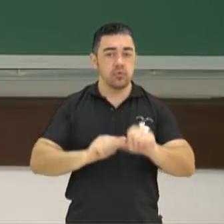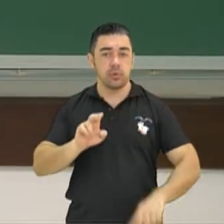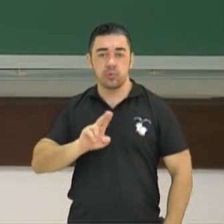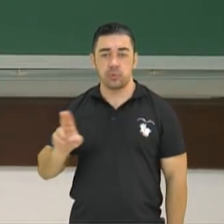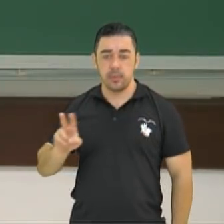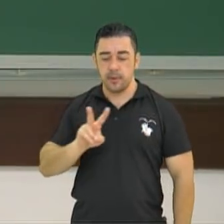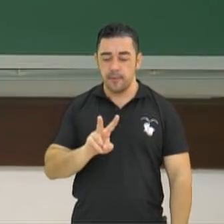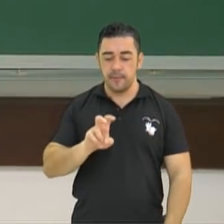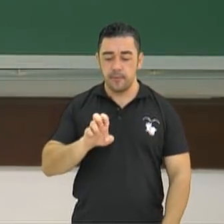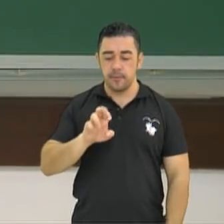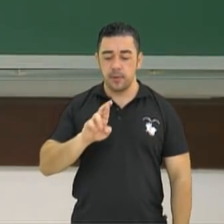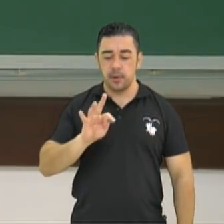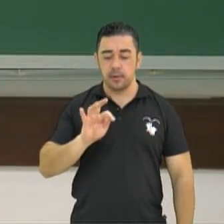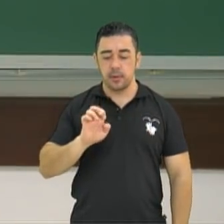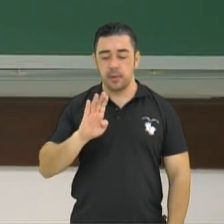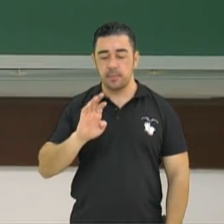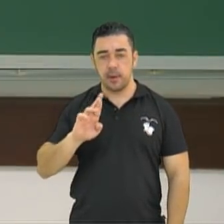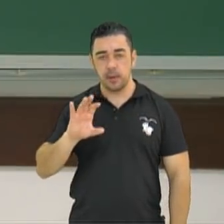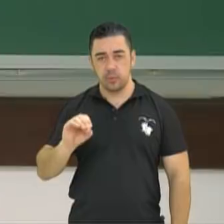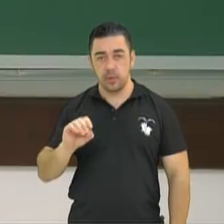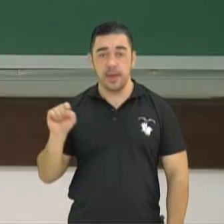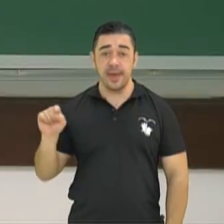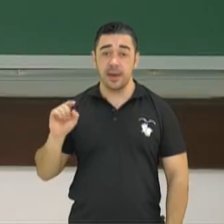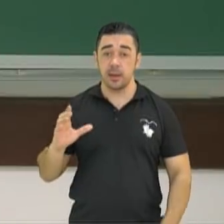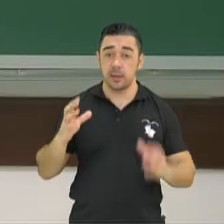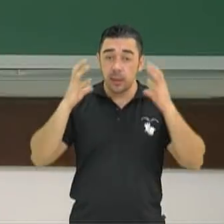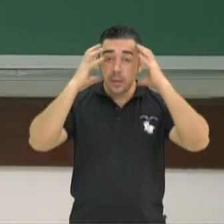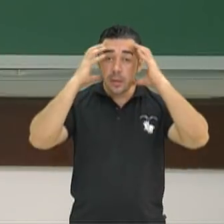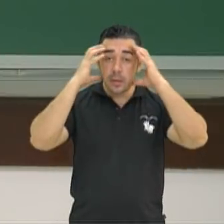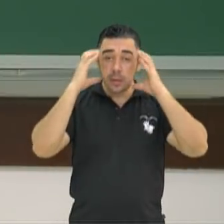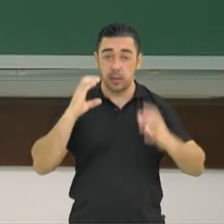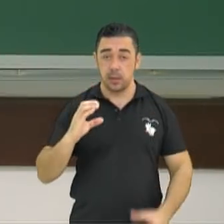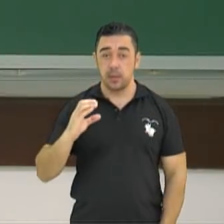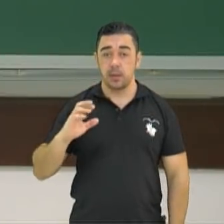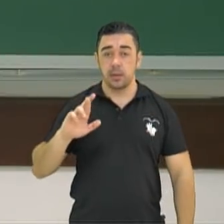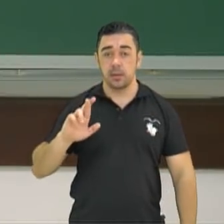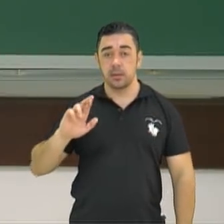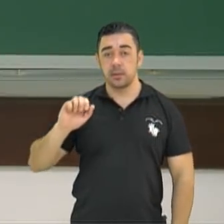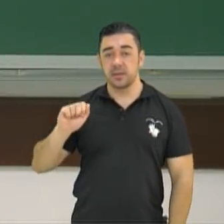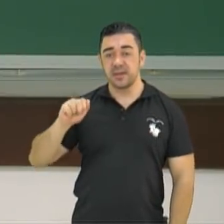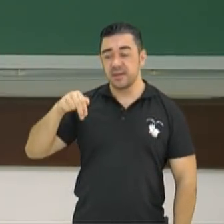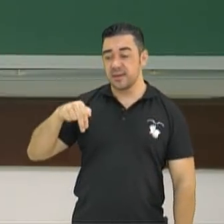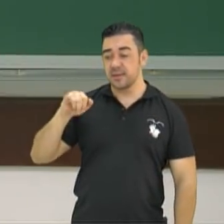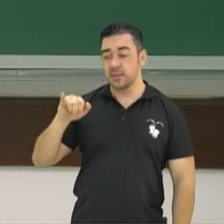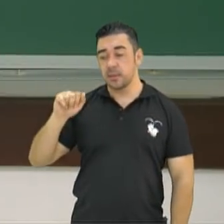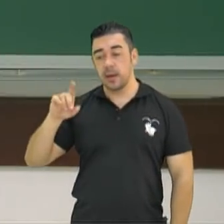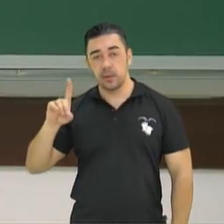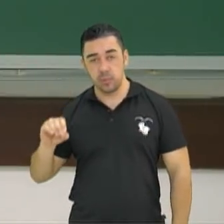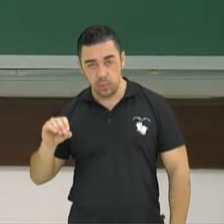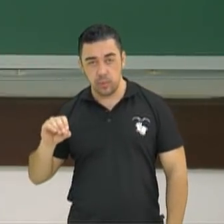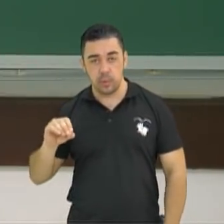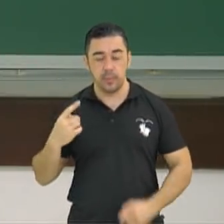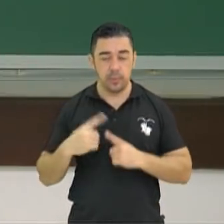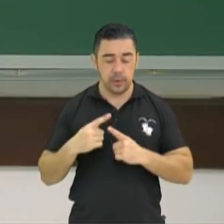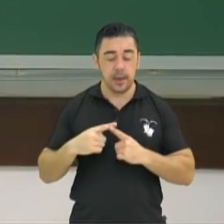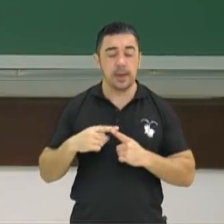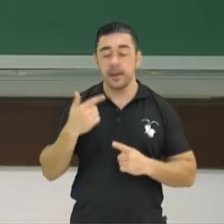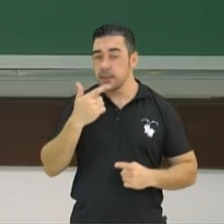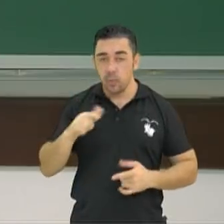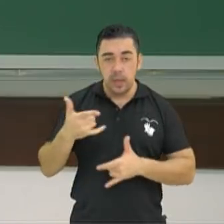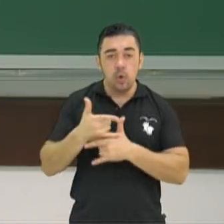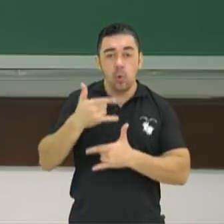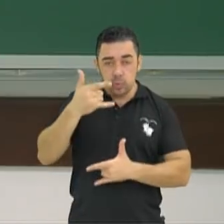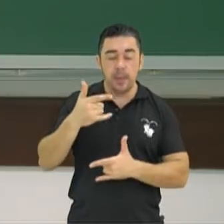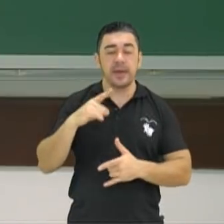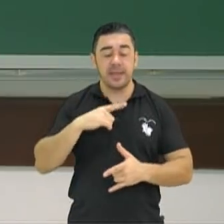de vertebrado, chamar de craniado. Por quê? Porque crânio ela tem. Ela não tem a coluna vertebral. Então, todo